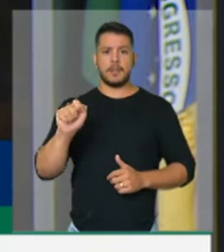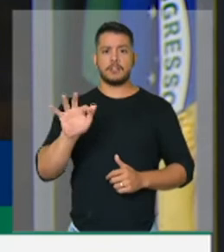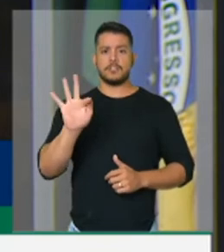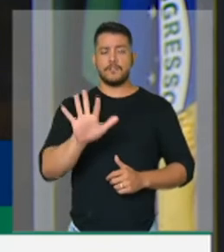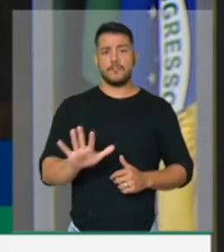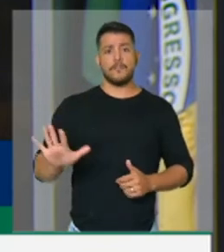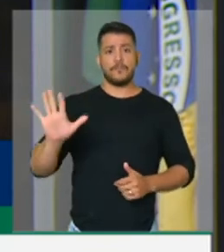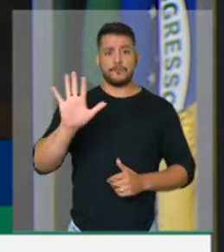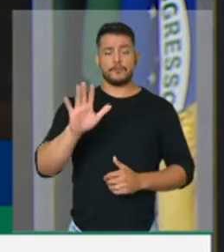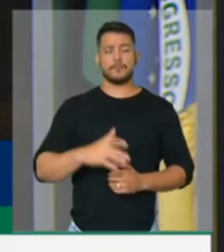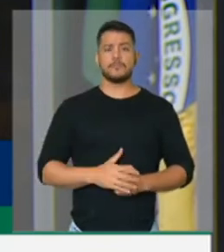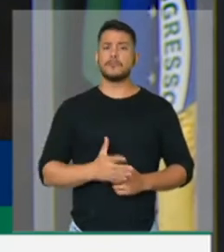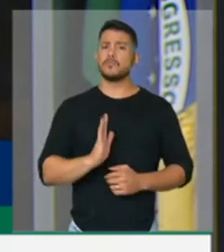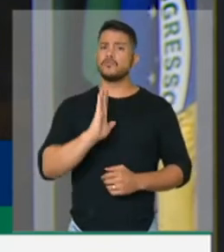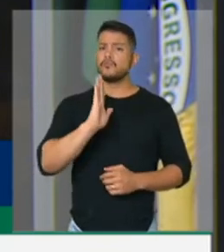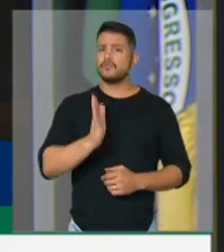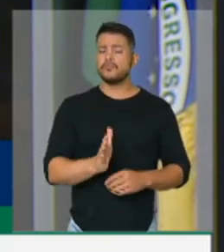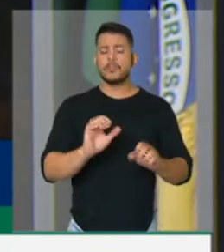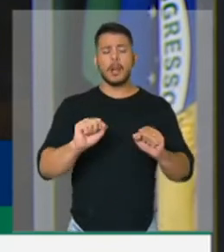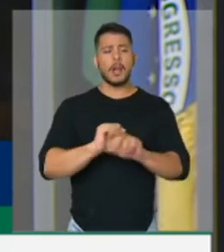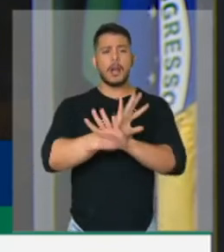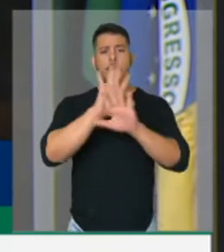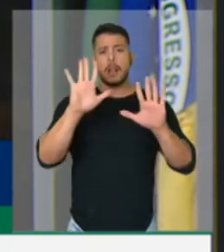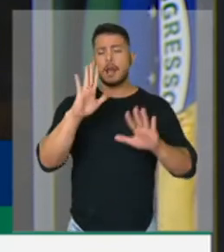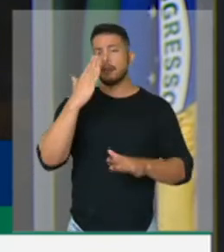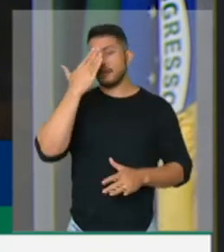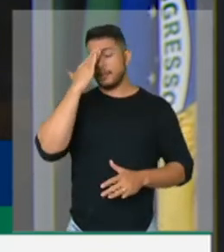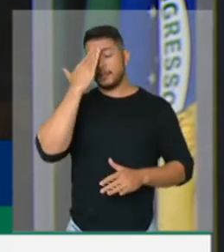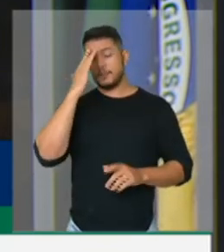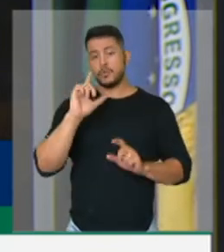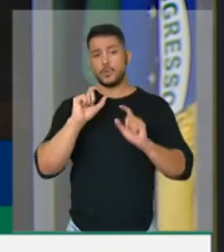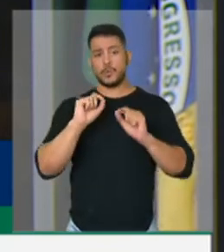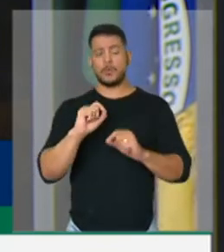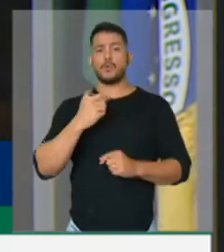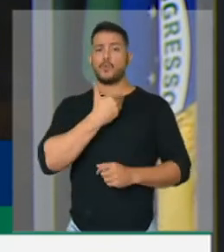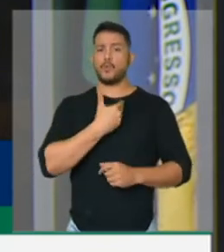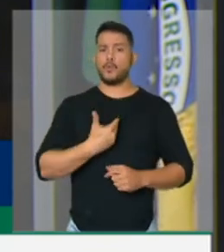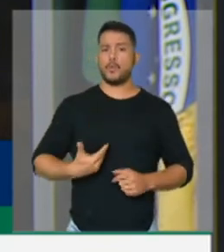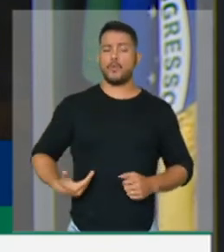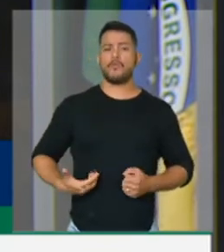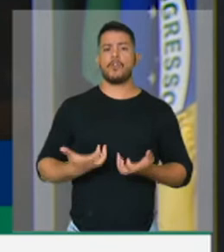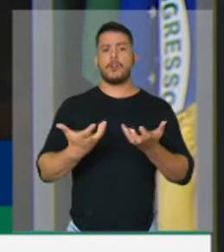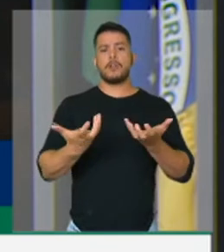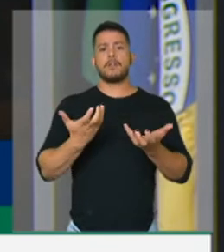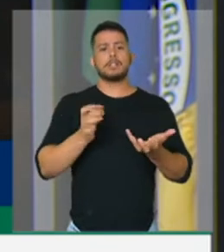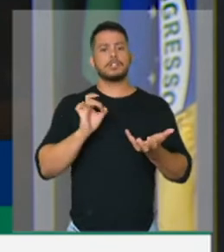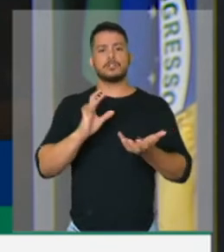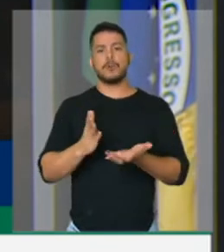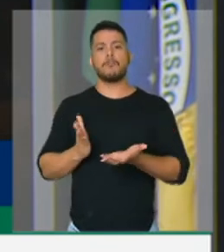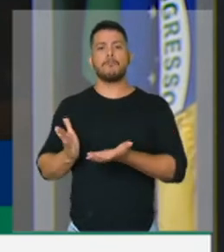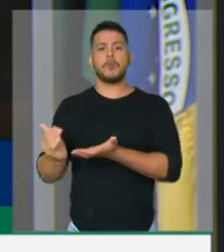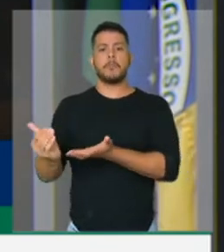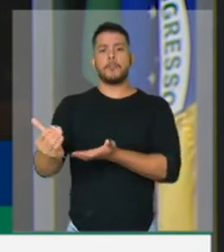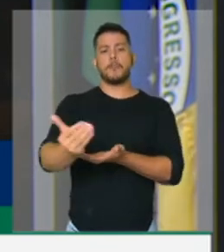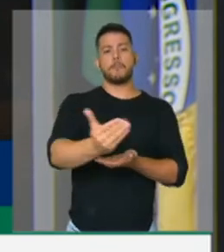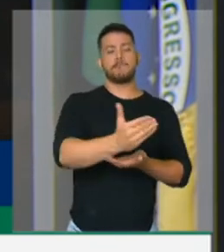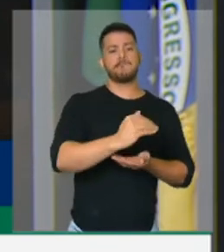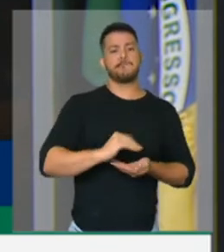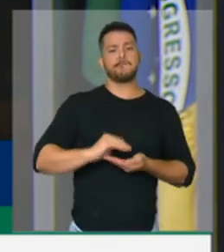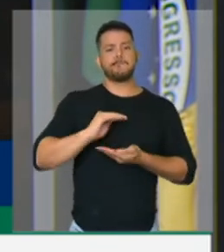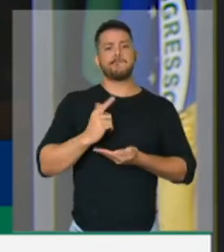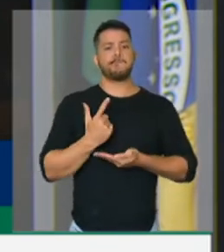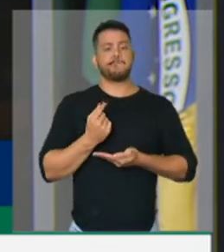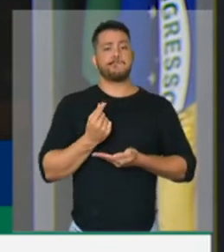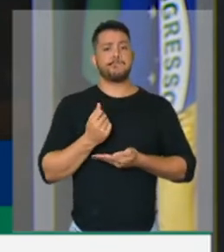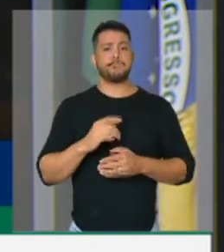Está claro que a intenção do governo é só aumentar a arrecadação, porque vai diminuir